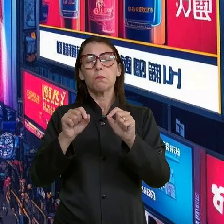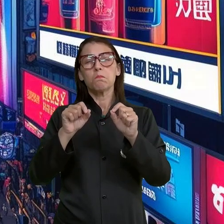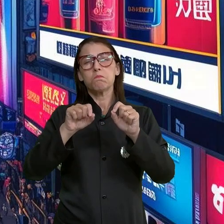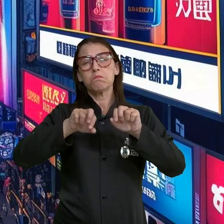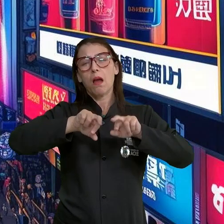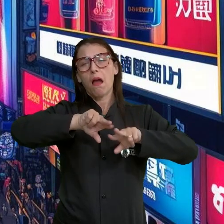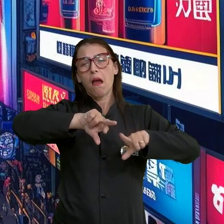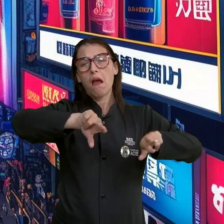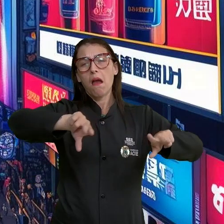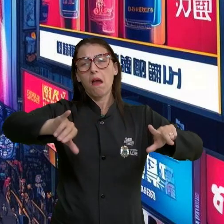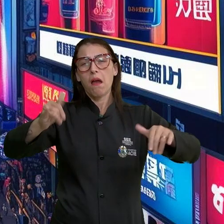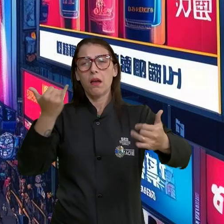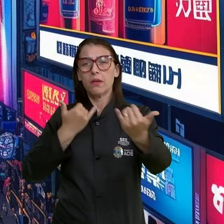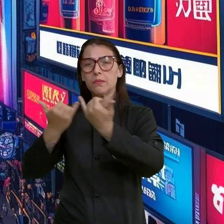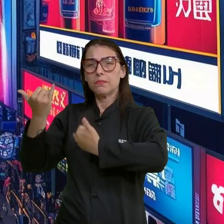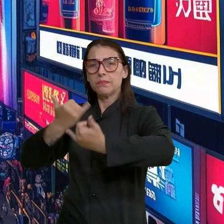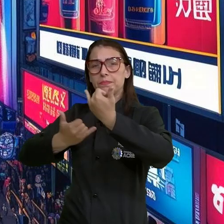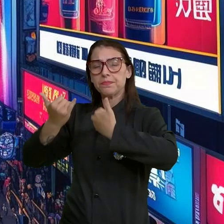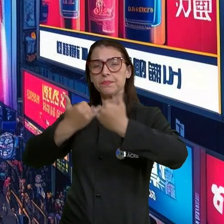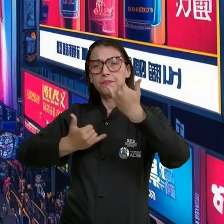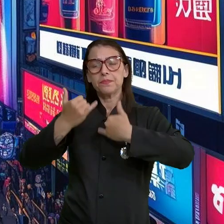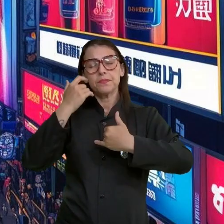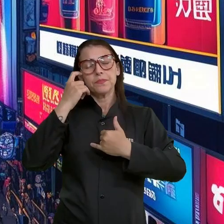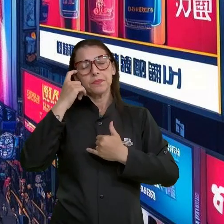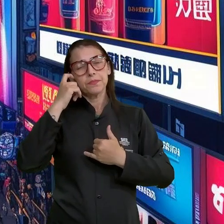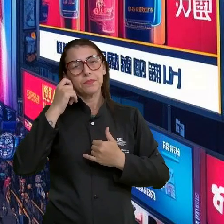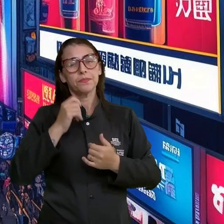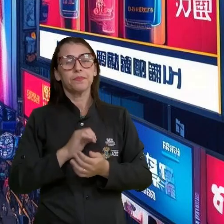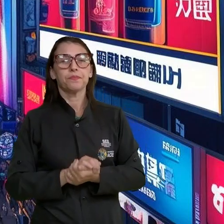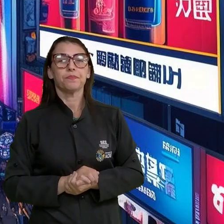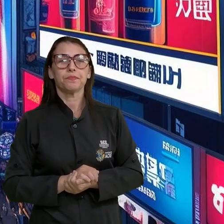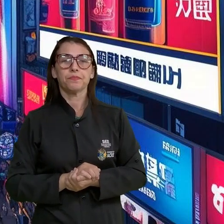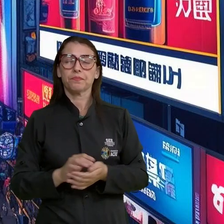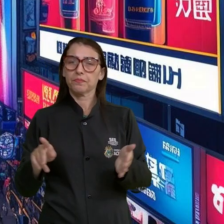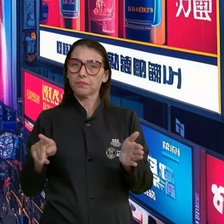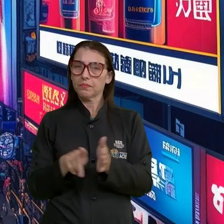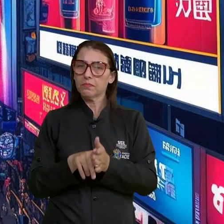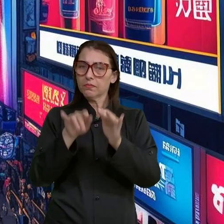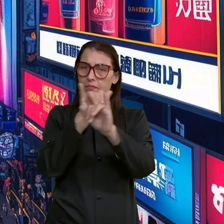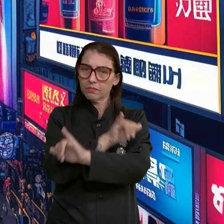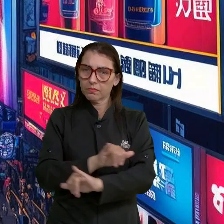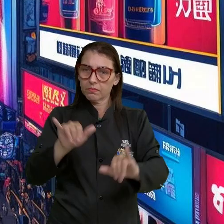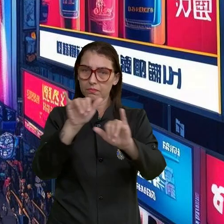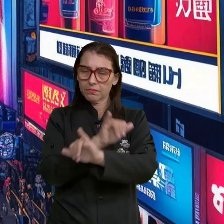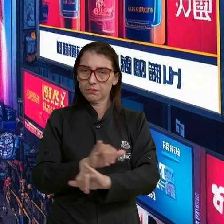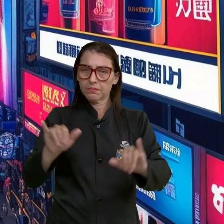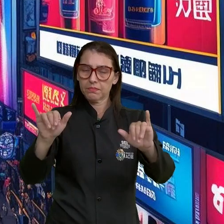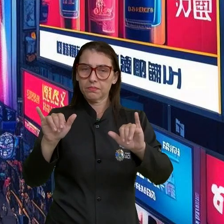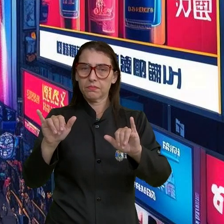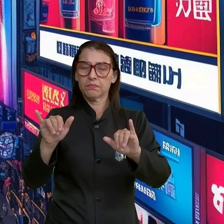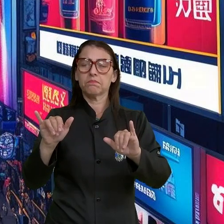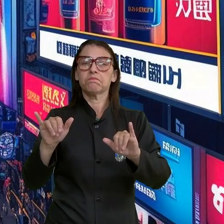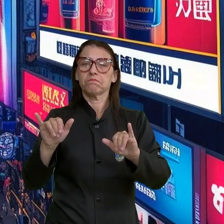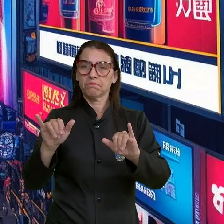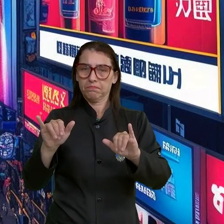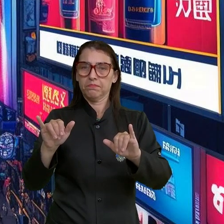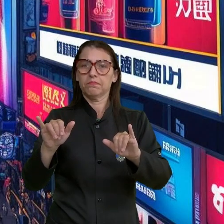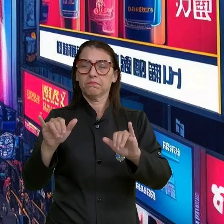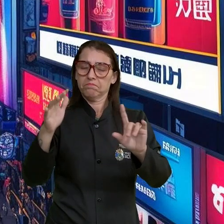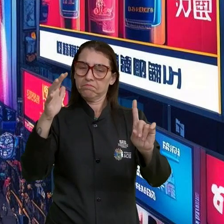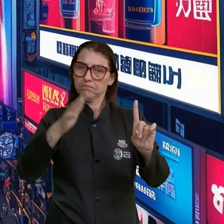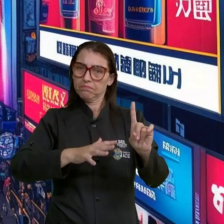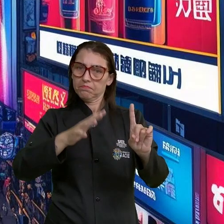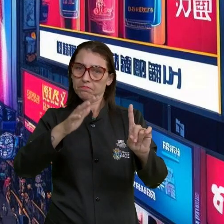diversas informações impostas aí pela propaganda. Olha o poder da propaganda aqui, pessoal,